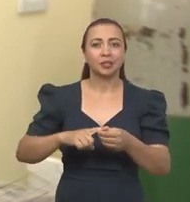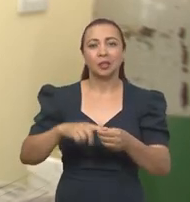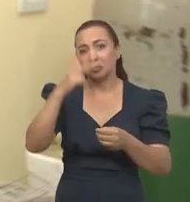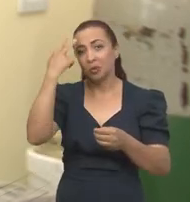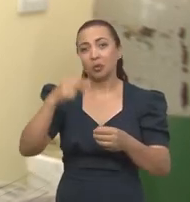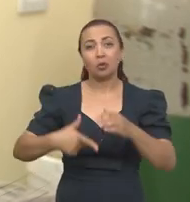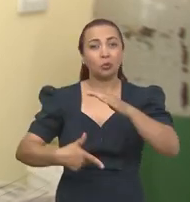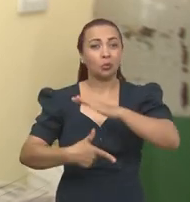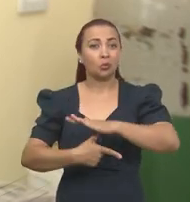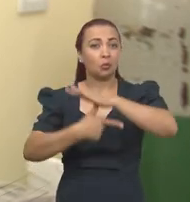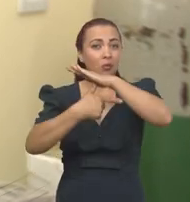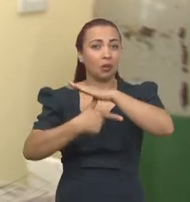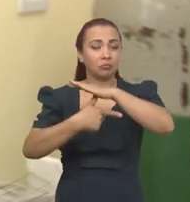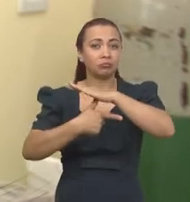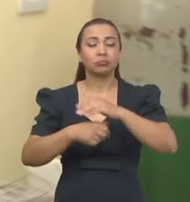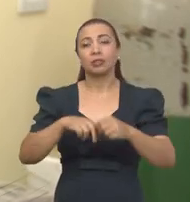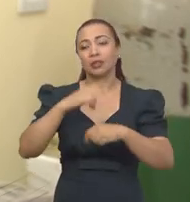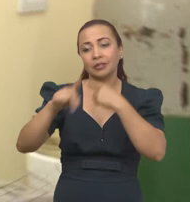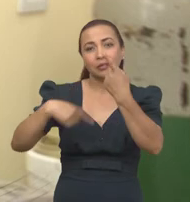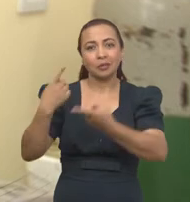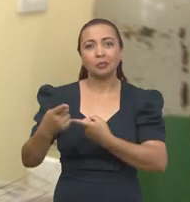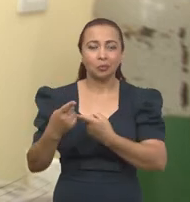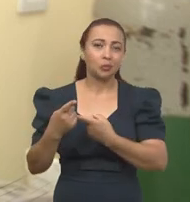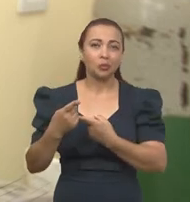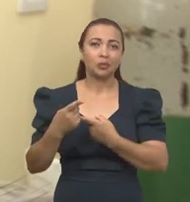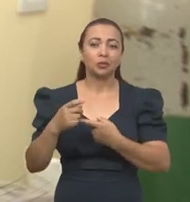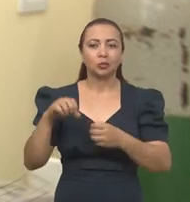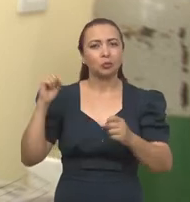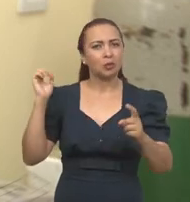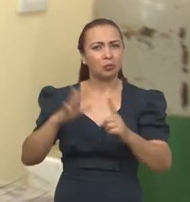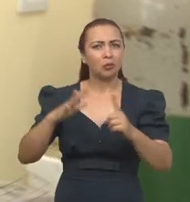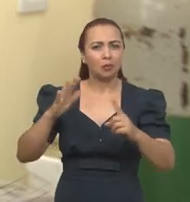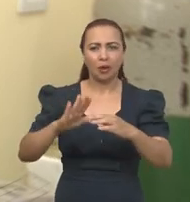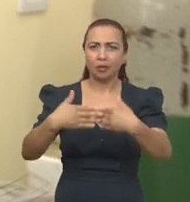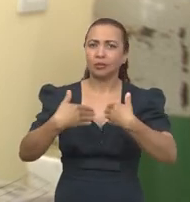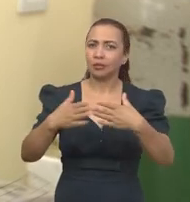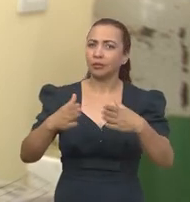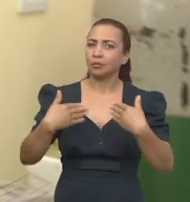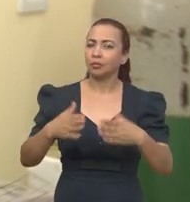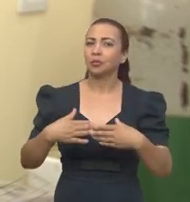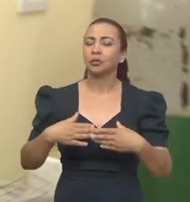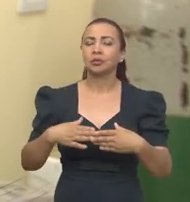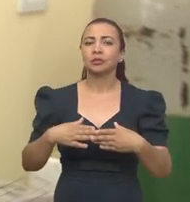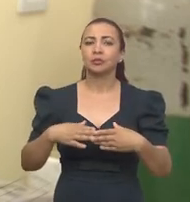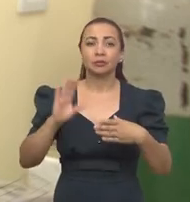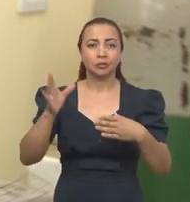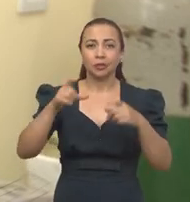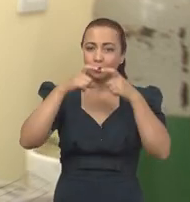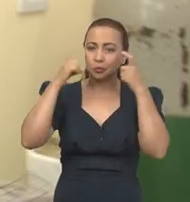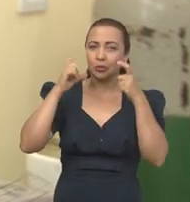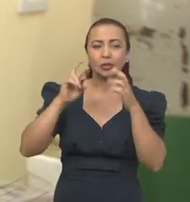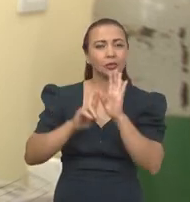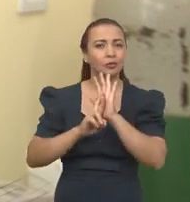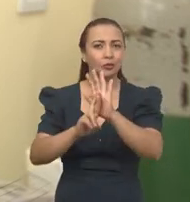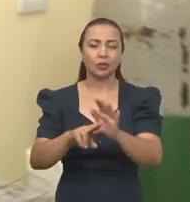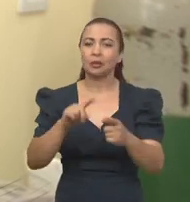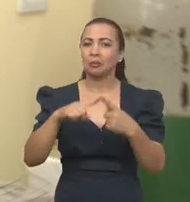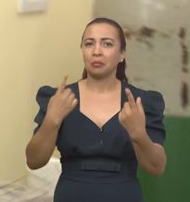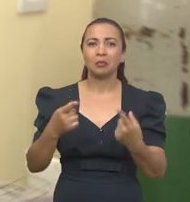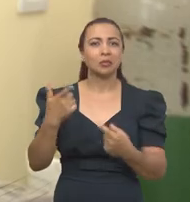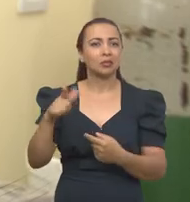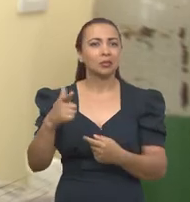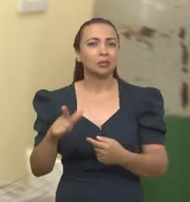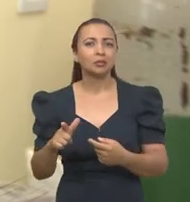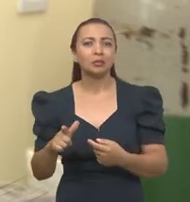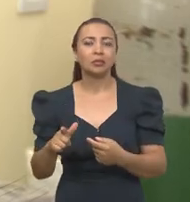trazido pelo nosso isso aí tô a ideia e a partir de uma demanda aí provocada por modelos de referência